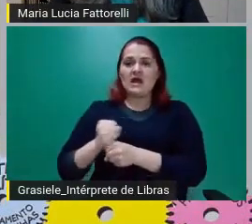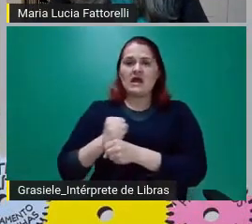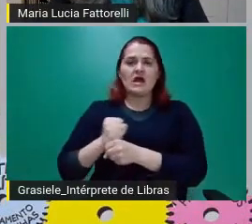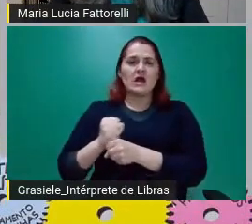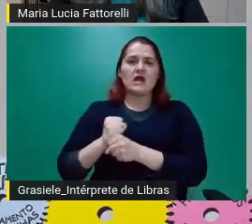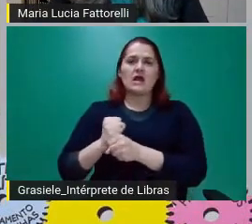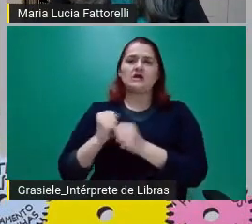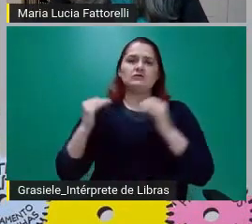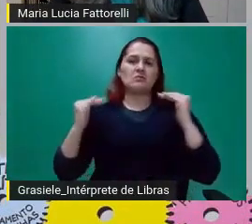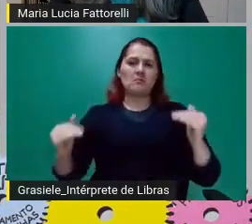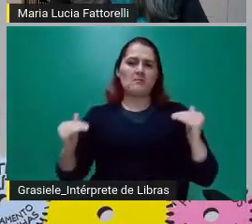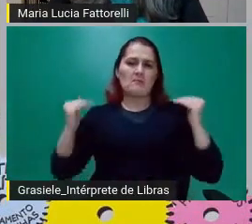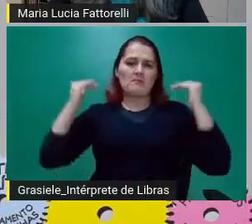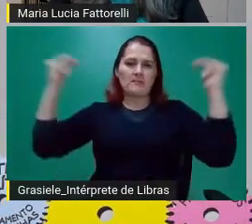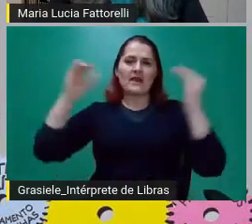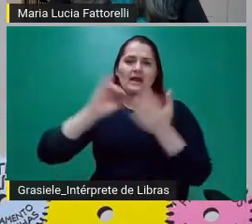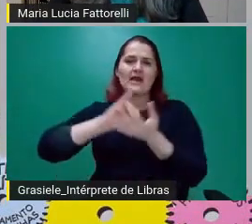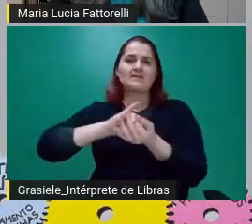onde alguns